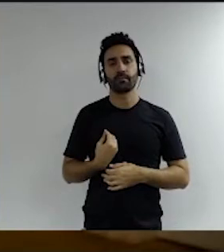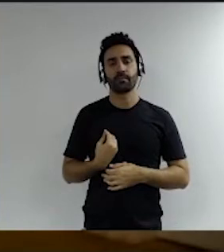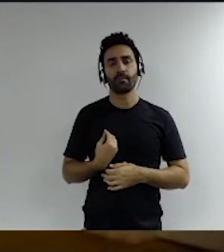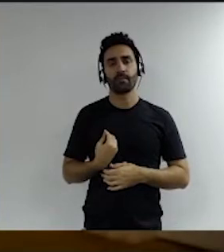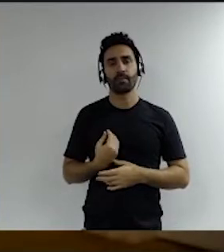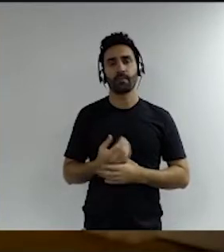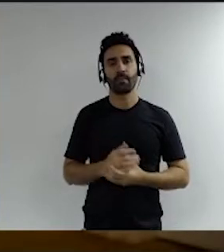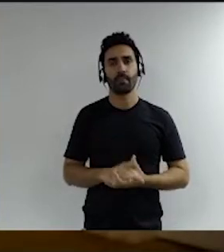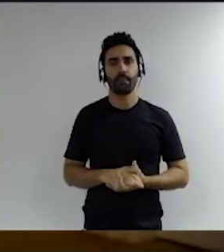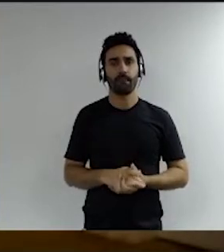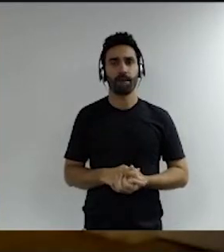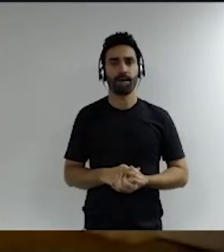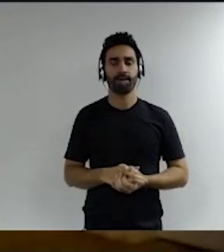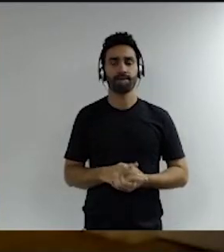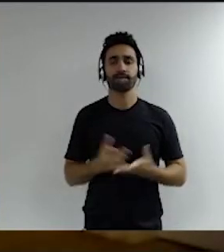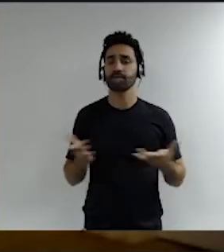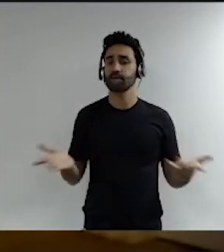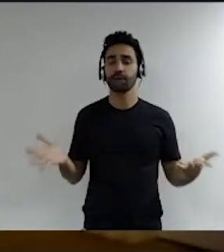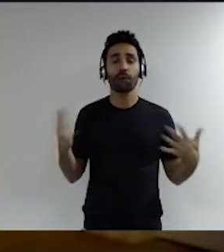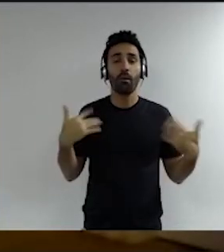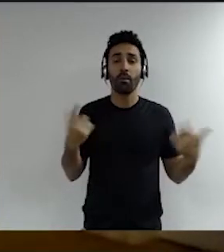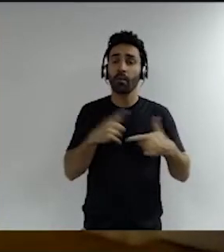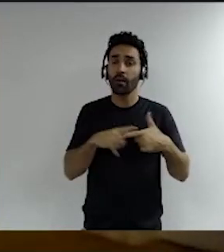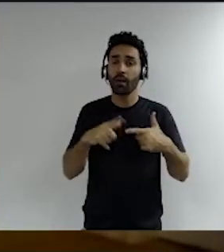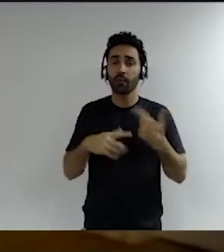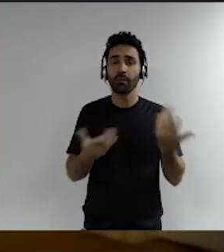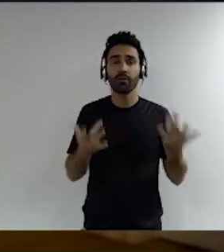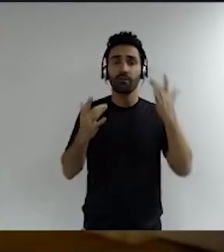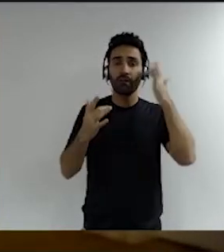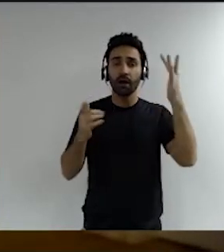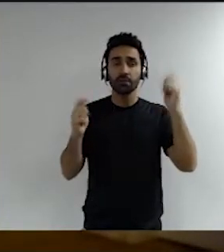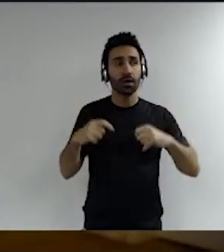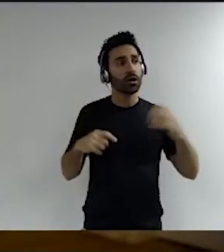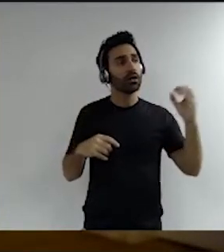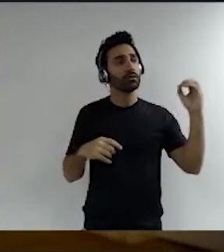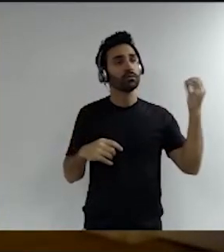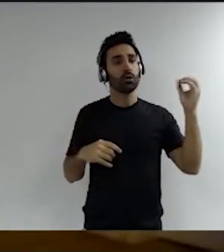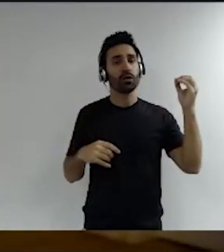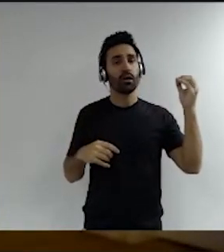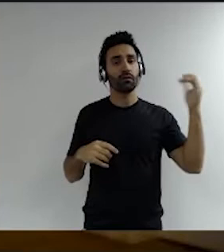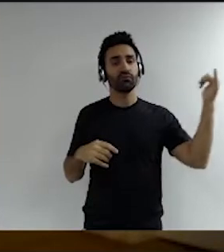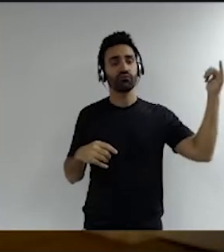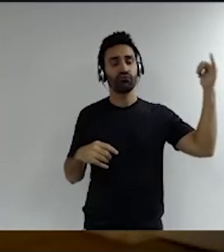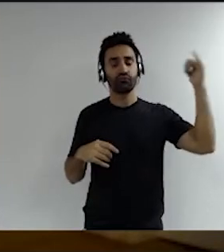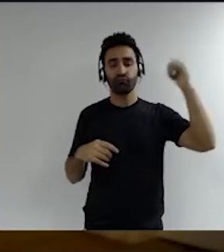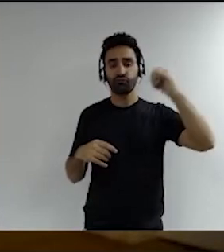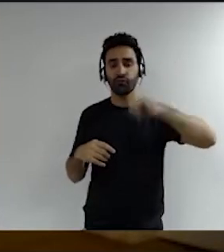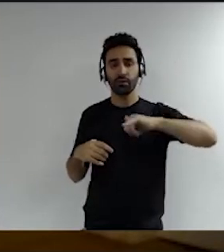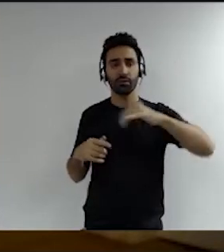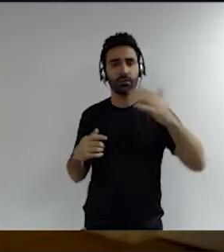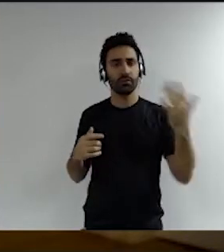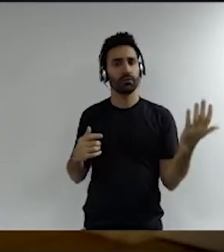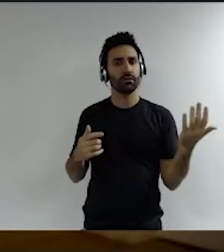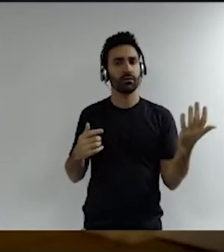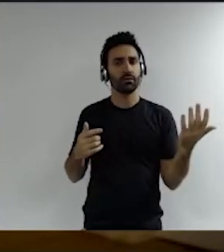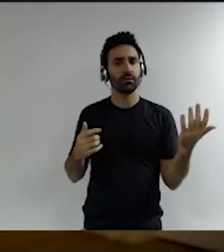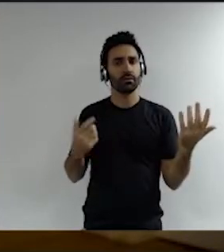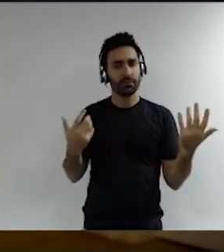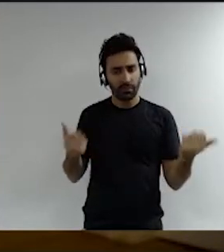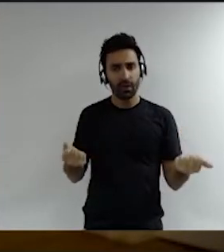sustentar. Qual o problema disso hoje? E vamos enfrentar isso com cara limpa, com